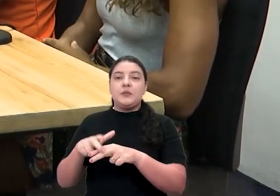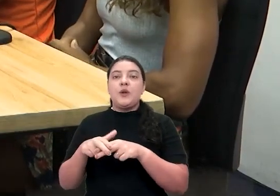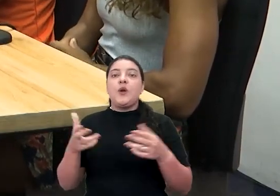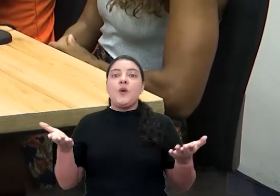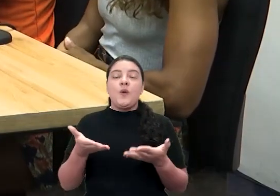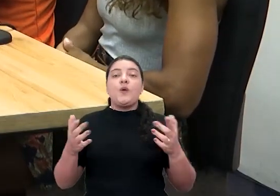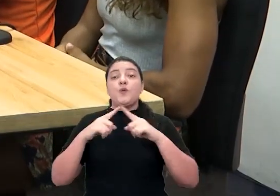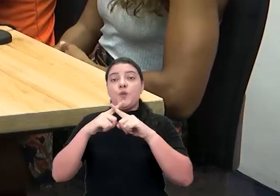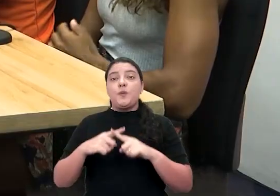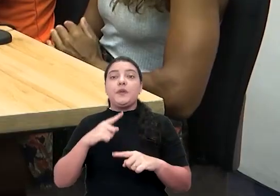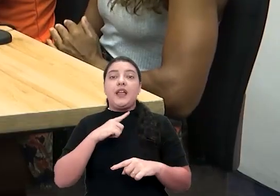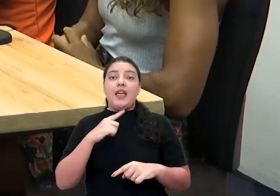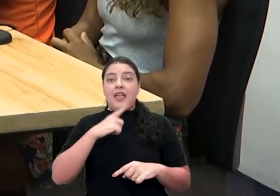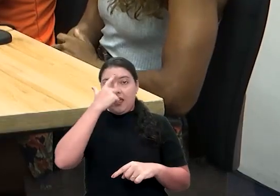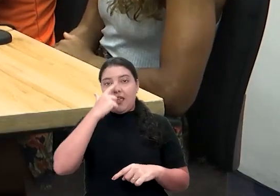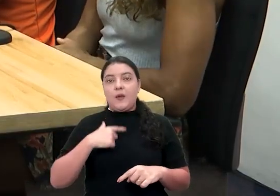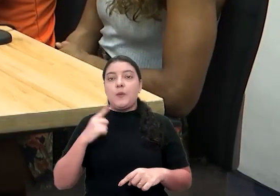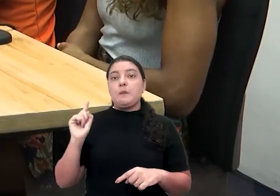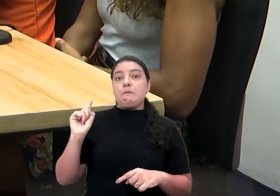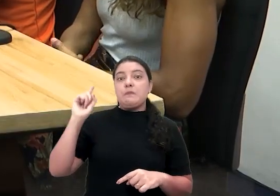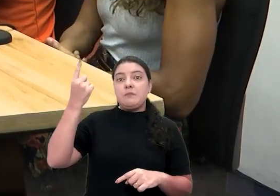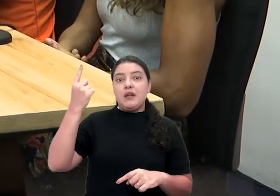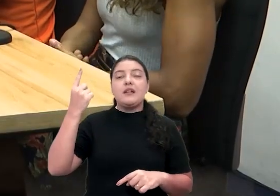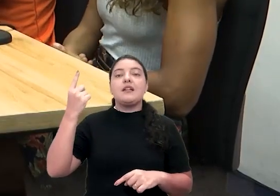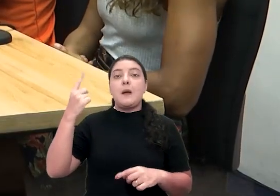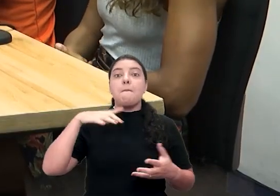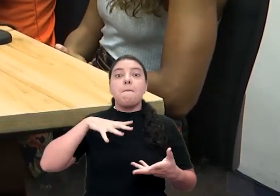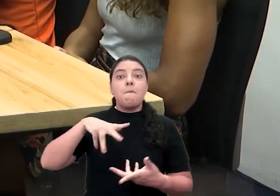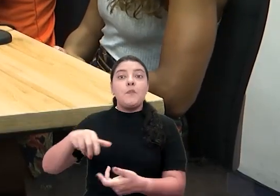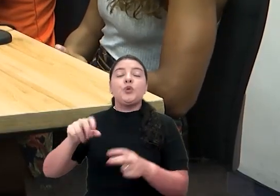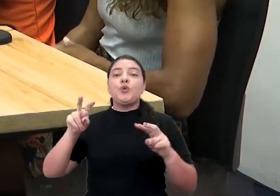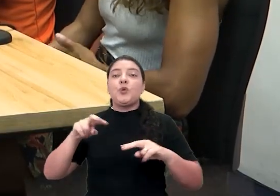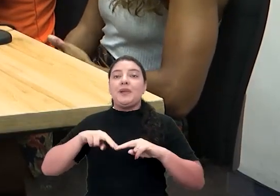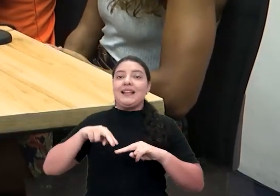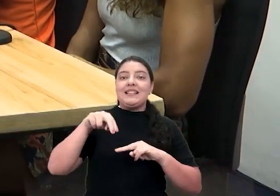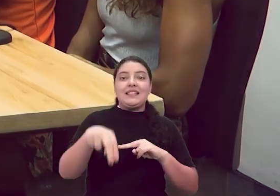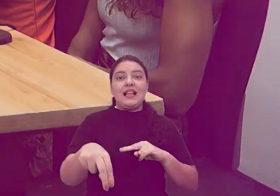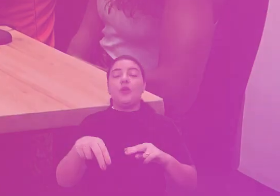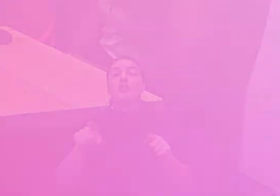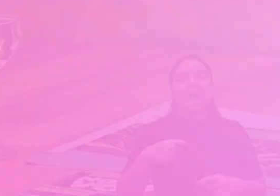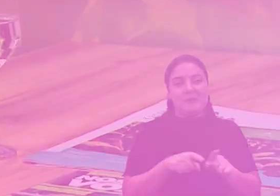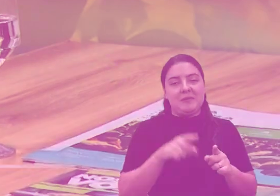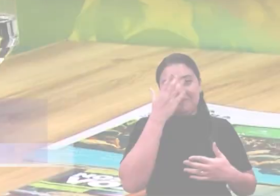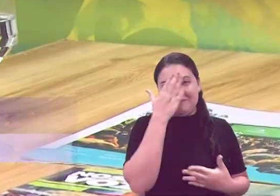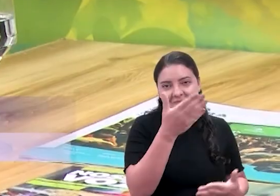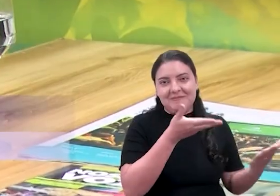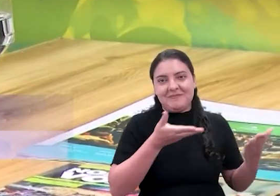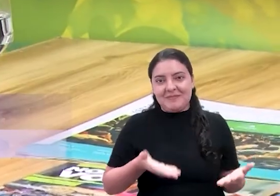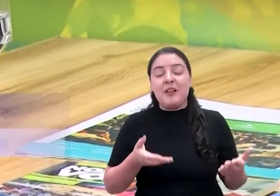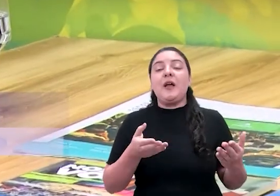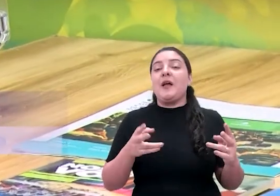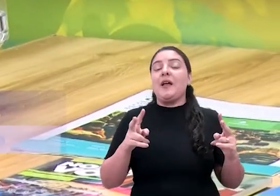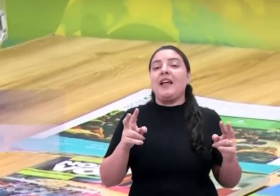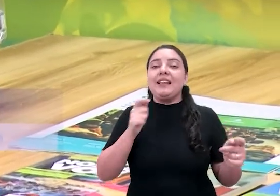atualmente, nas competições que tem, eu estou lá no topo como a primeira do mundo no salto em distância e a primeira do Brasil. Suelen